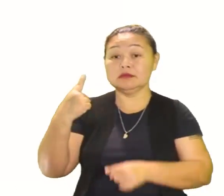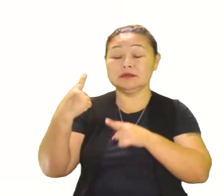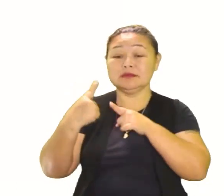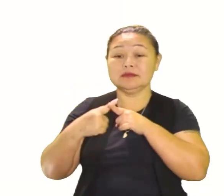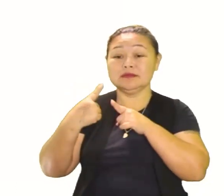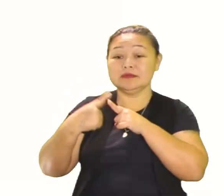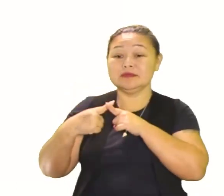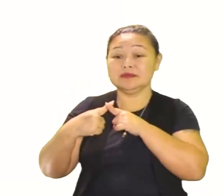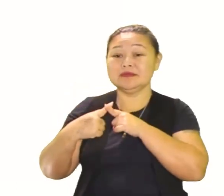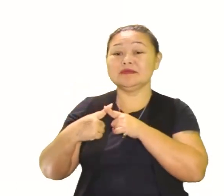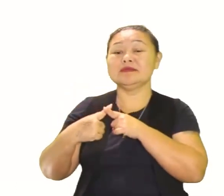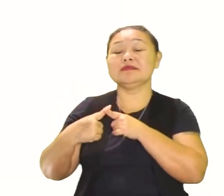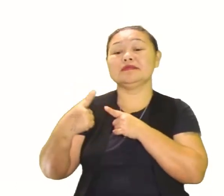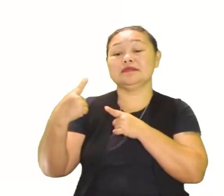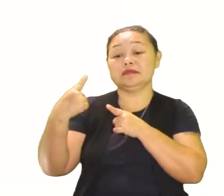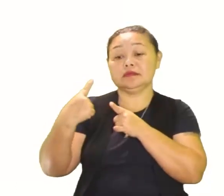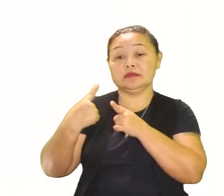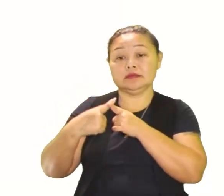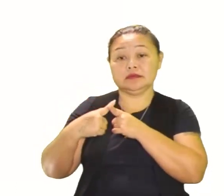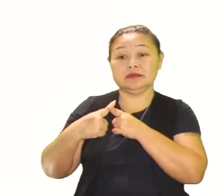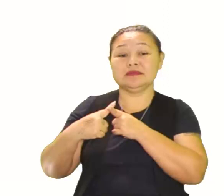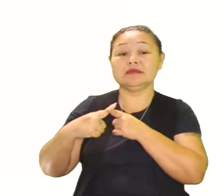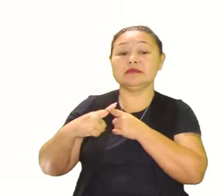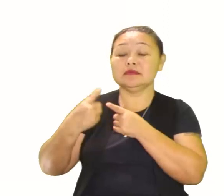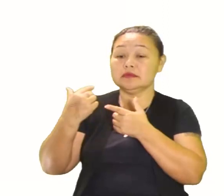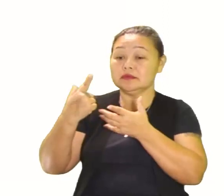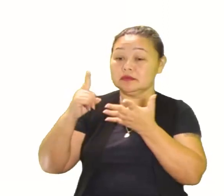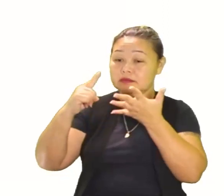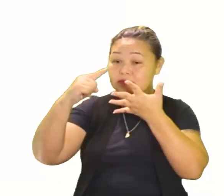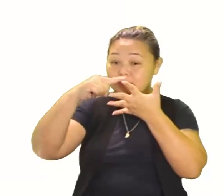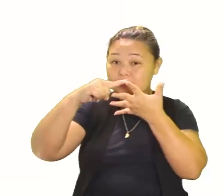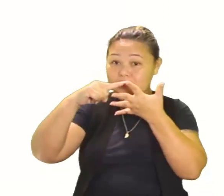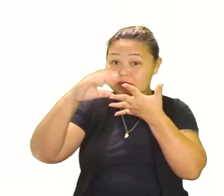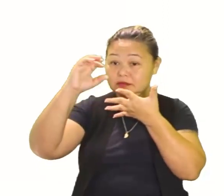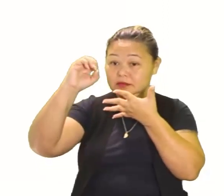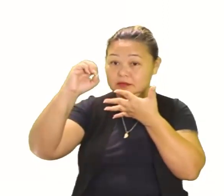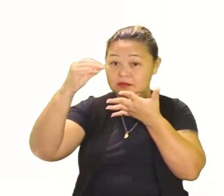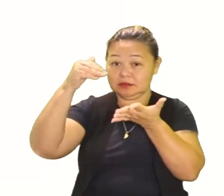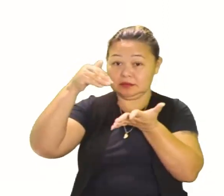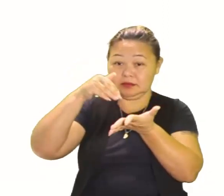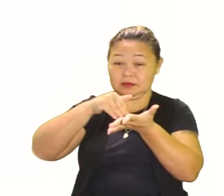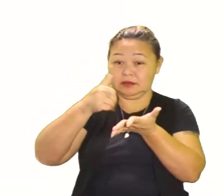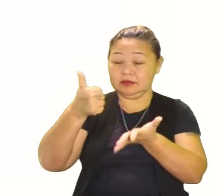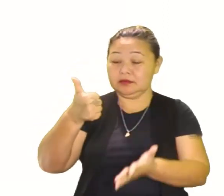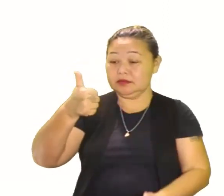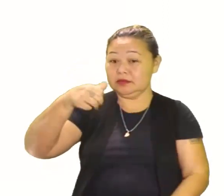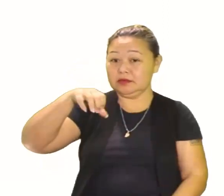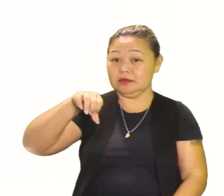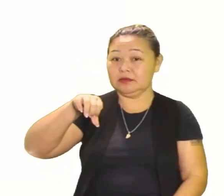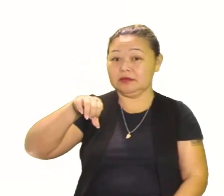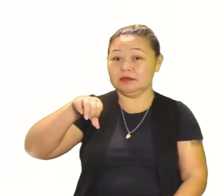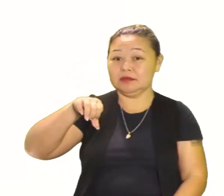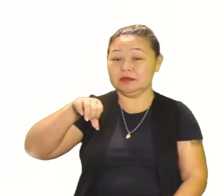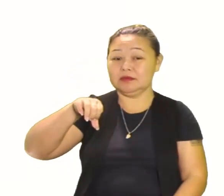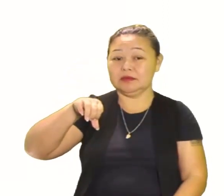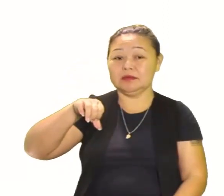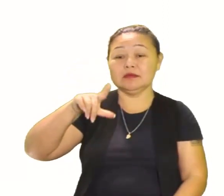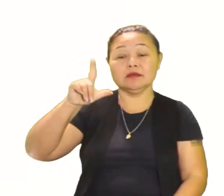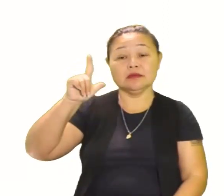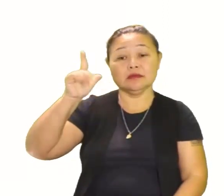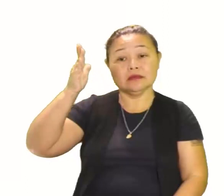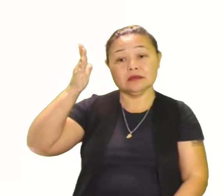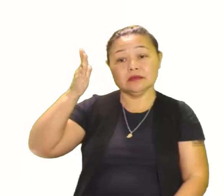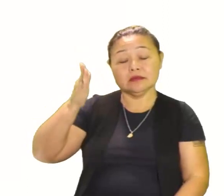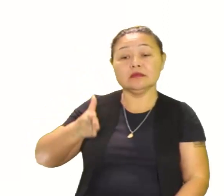200. Por que, professor Maurício? Porque se nós contarmos de 0 até 19... esses números que